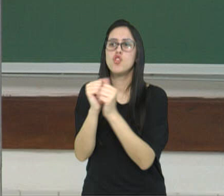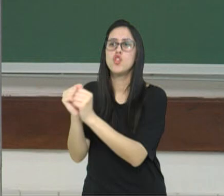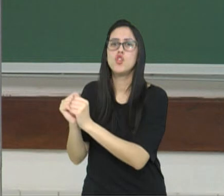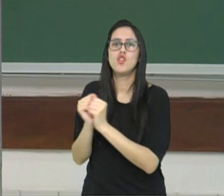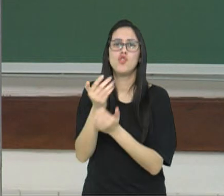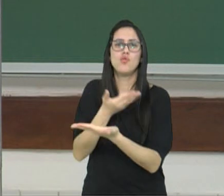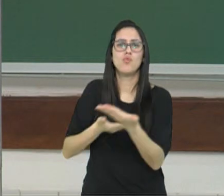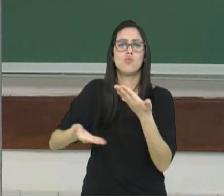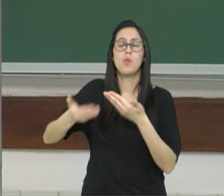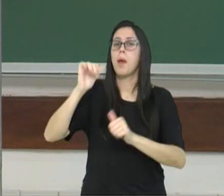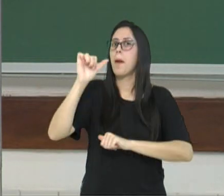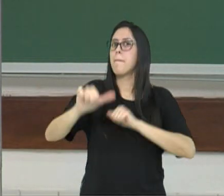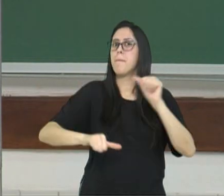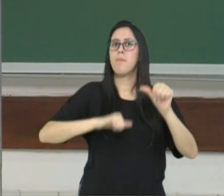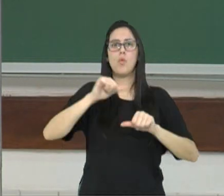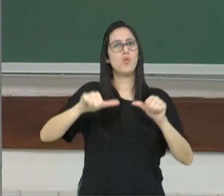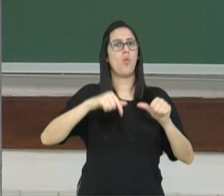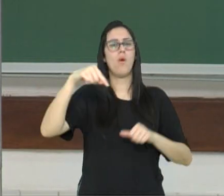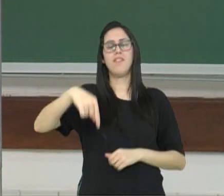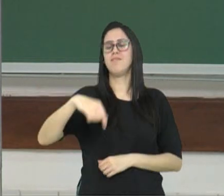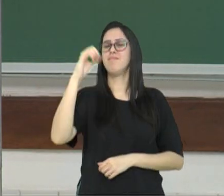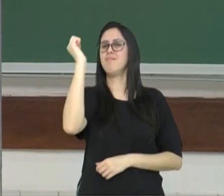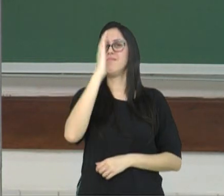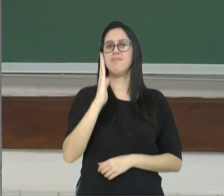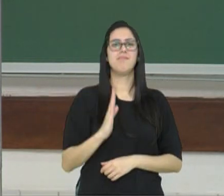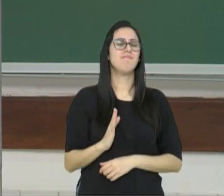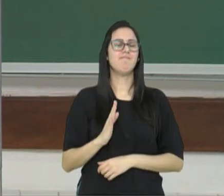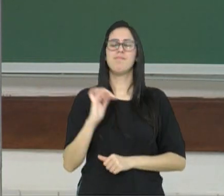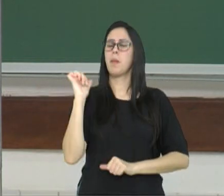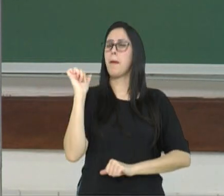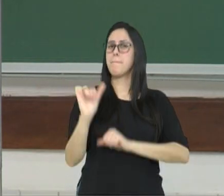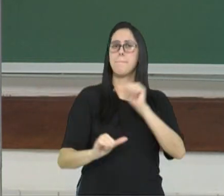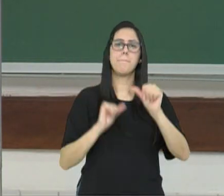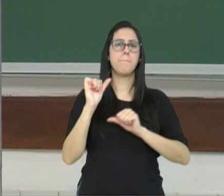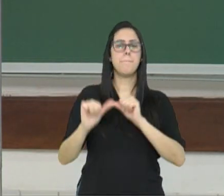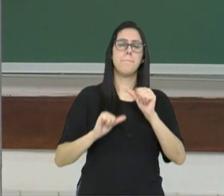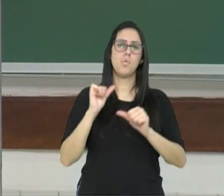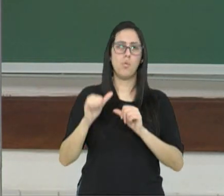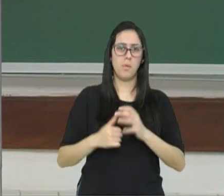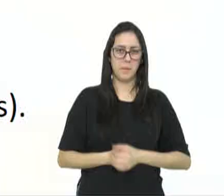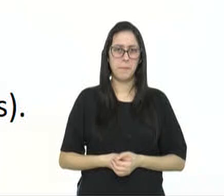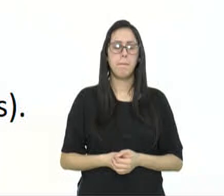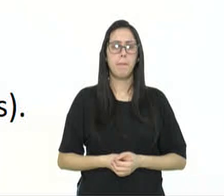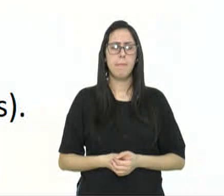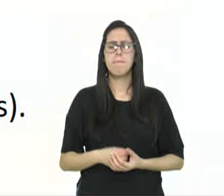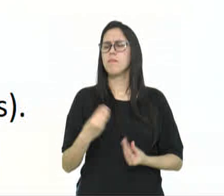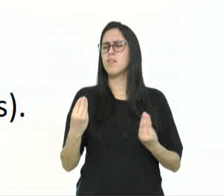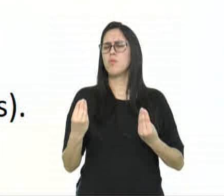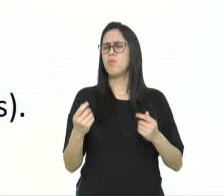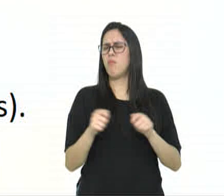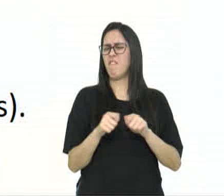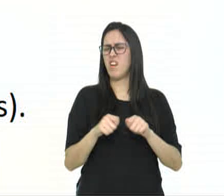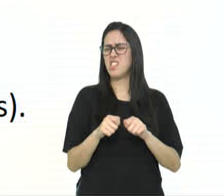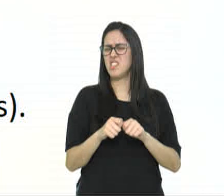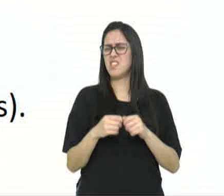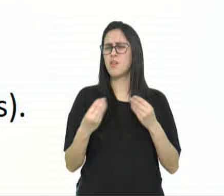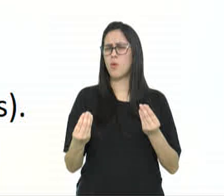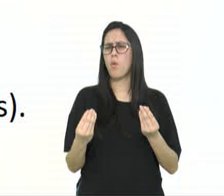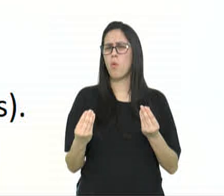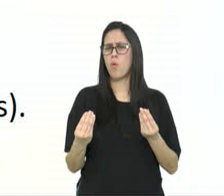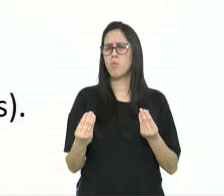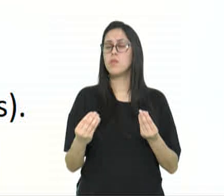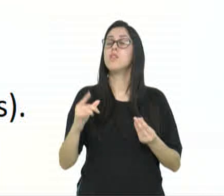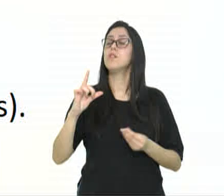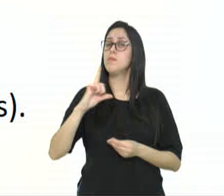jeito da colonização do Brasil, dessa imigração europeia para o Brasil. Como que ele vai fazer isso? Baseado na